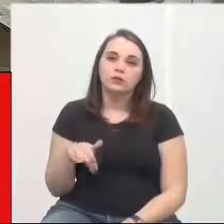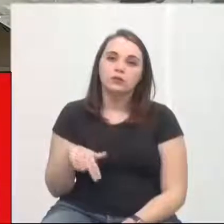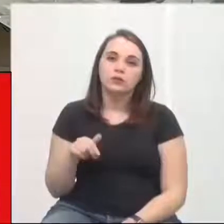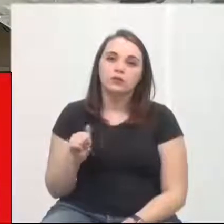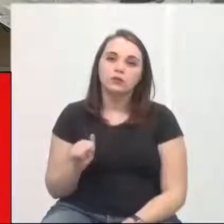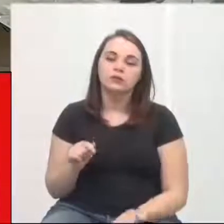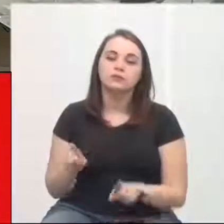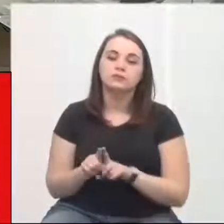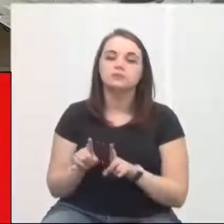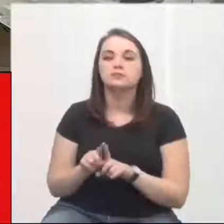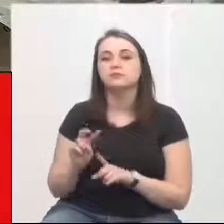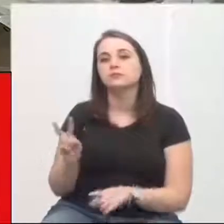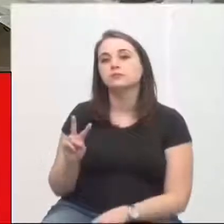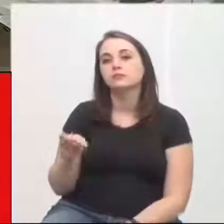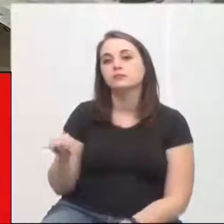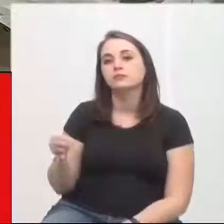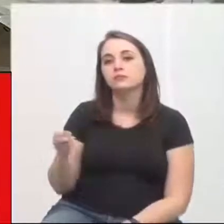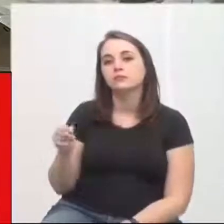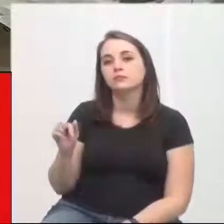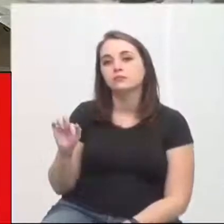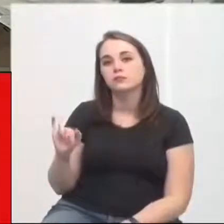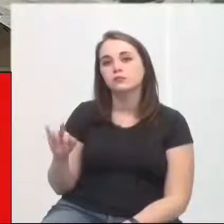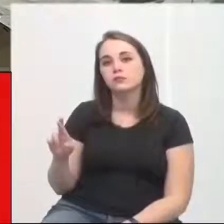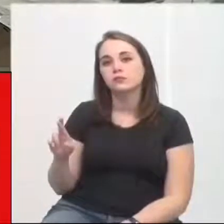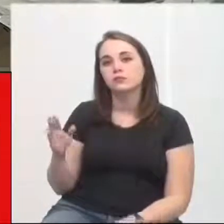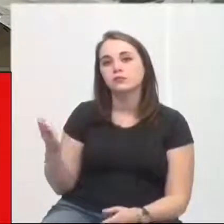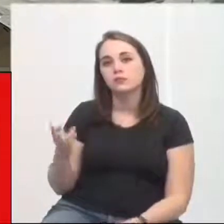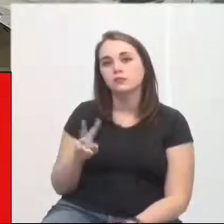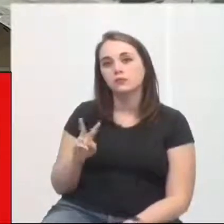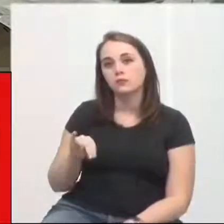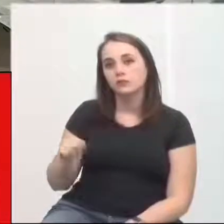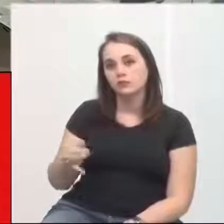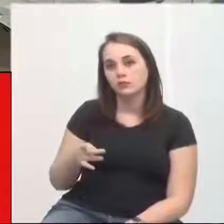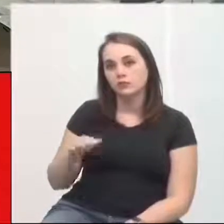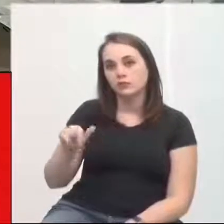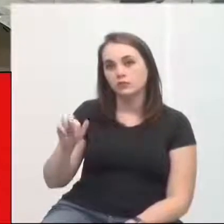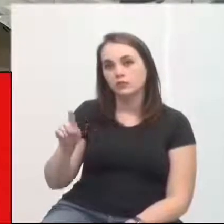do vereador Pastor Jair. Com a palavra, o vereador Juarez.